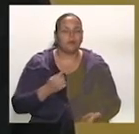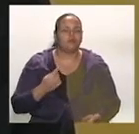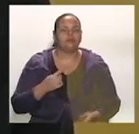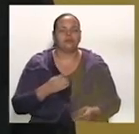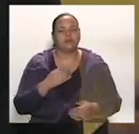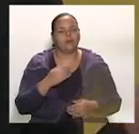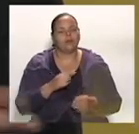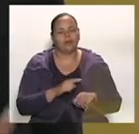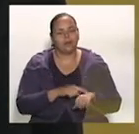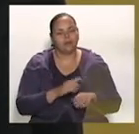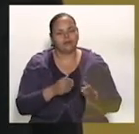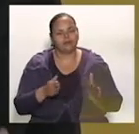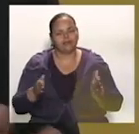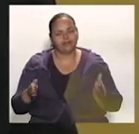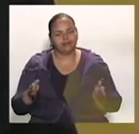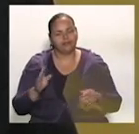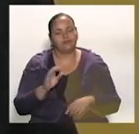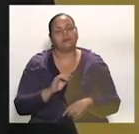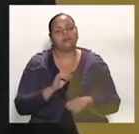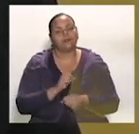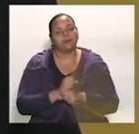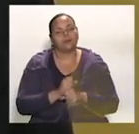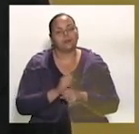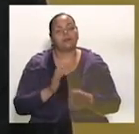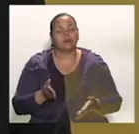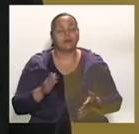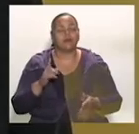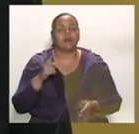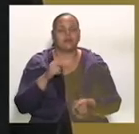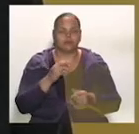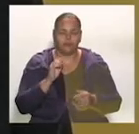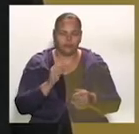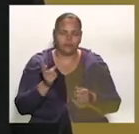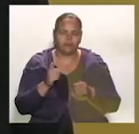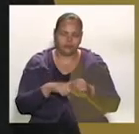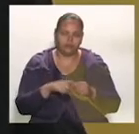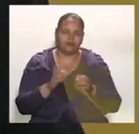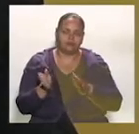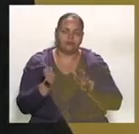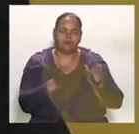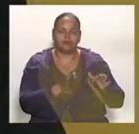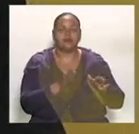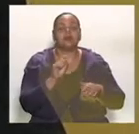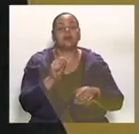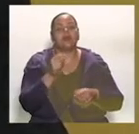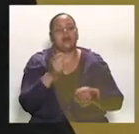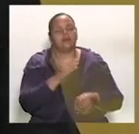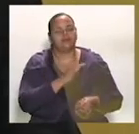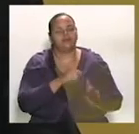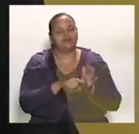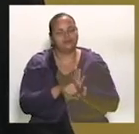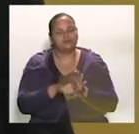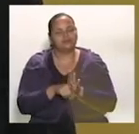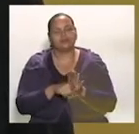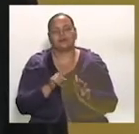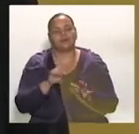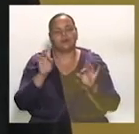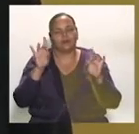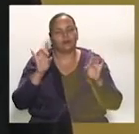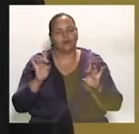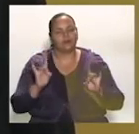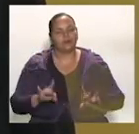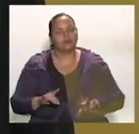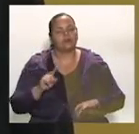Agora, voltamos à fiscalização. É preciso que o governo, ao detectar o não